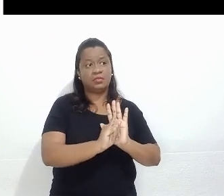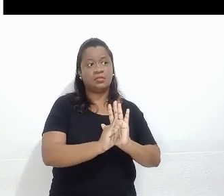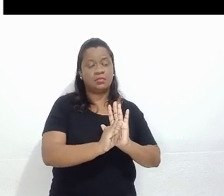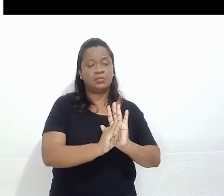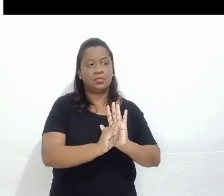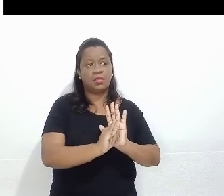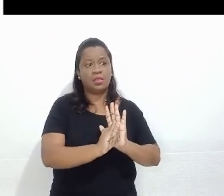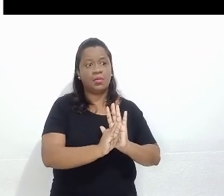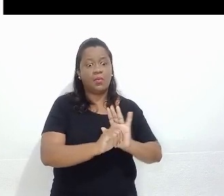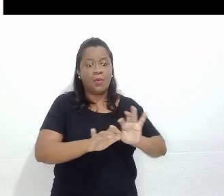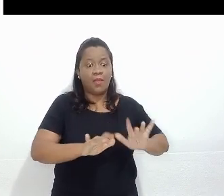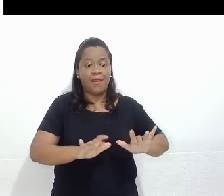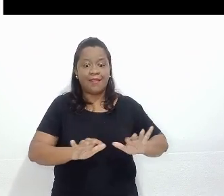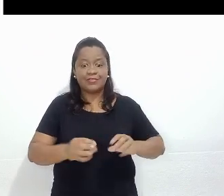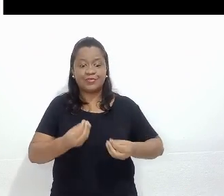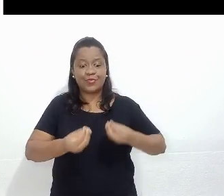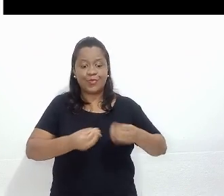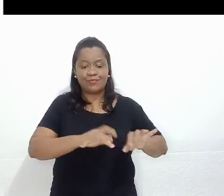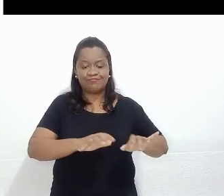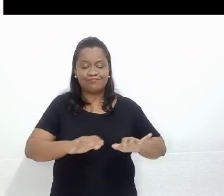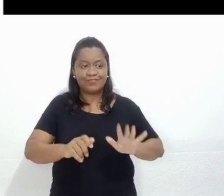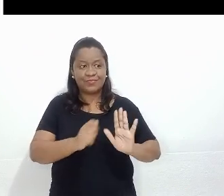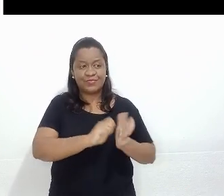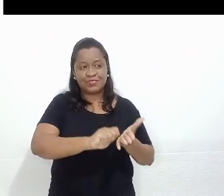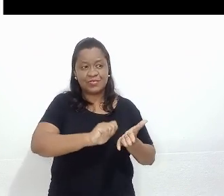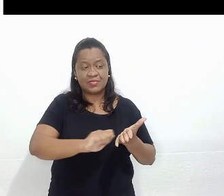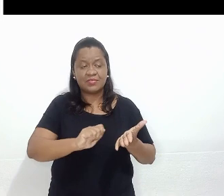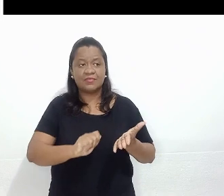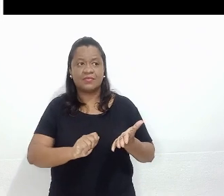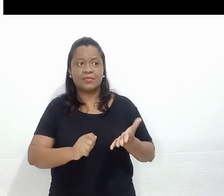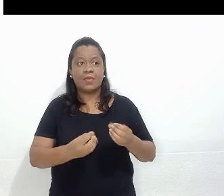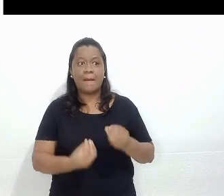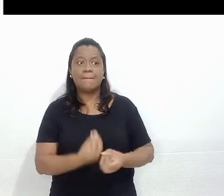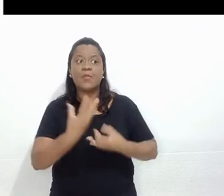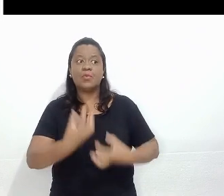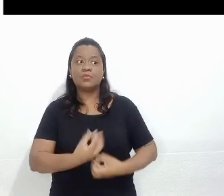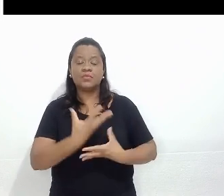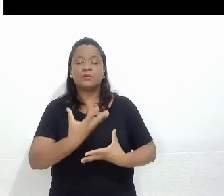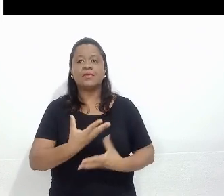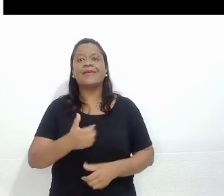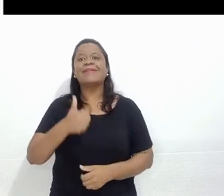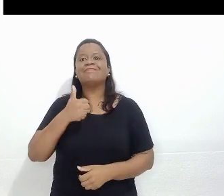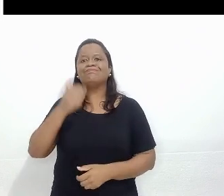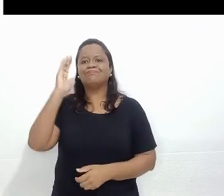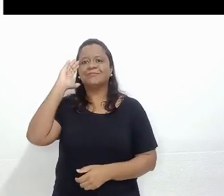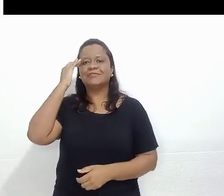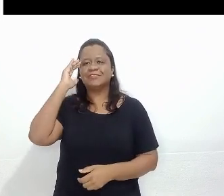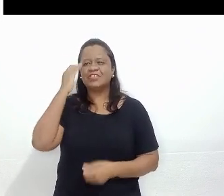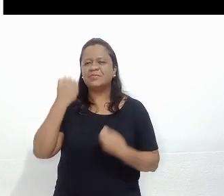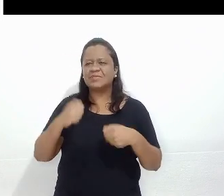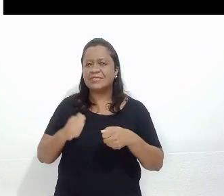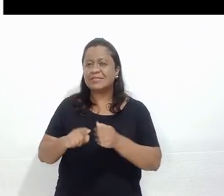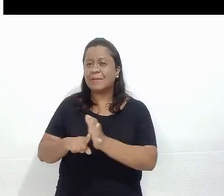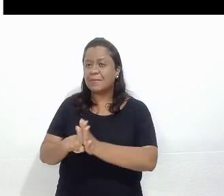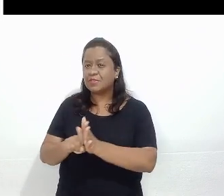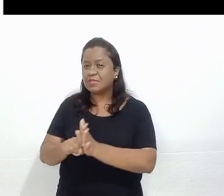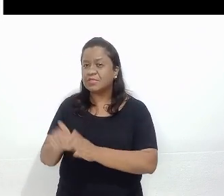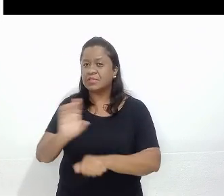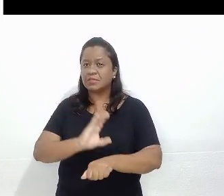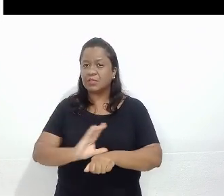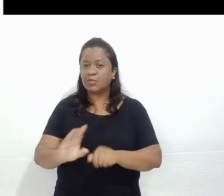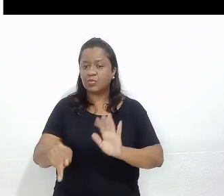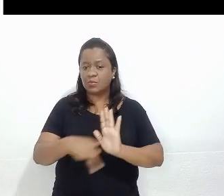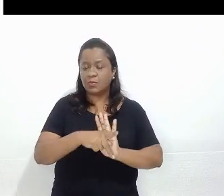de produção. Ah, entendi. Isso aí agora eu teria que pesquisar para você, assim, cursos que